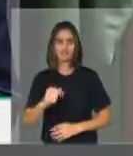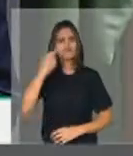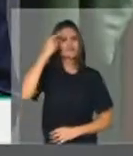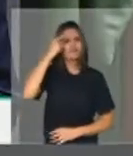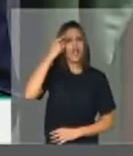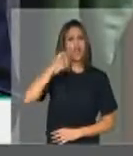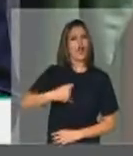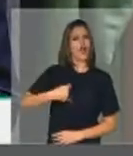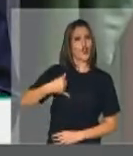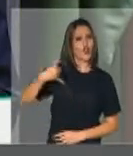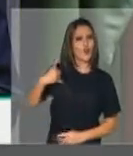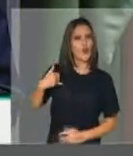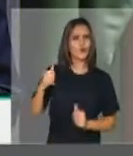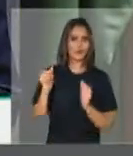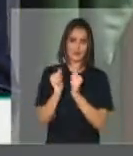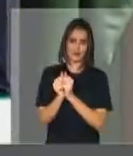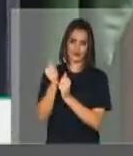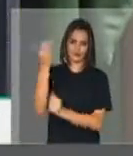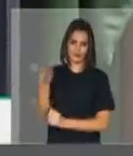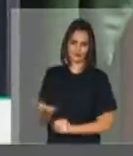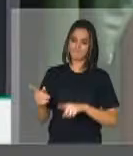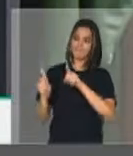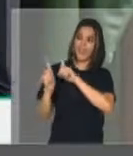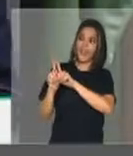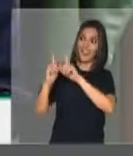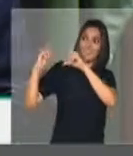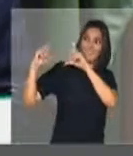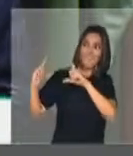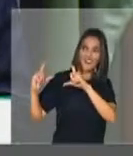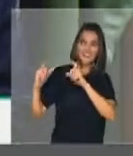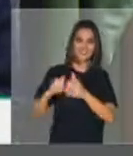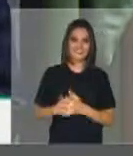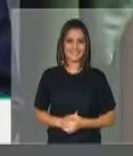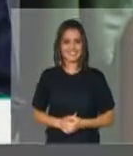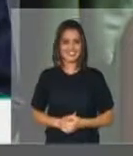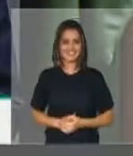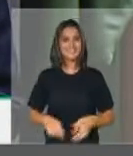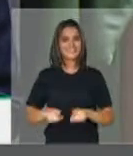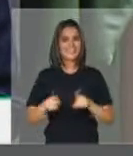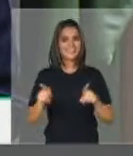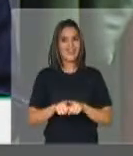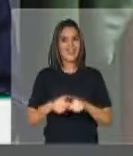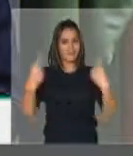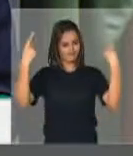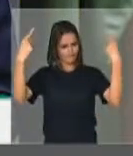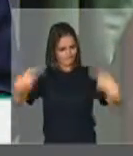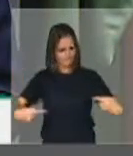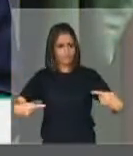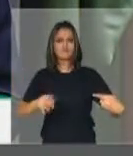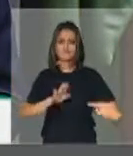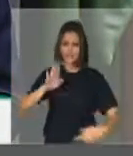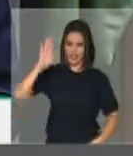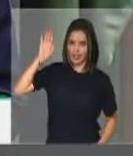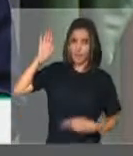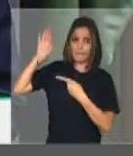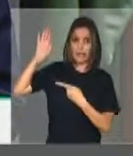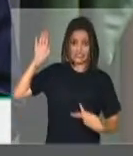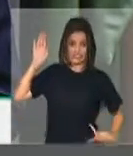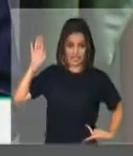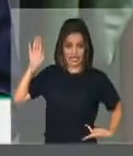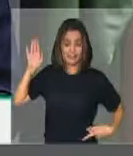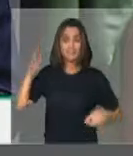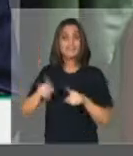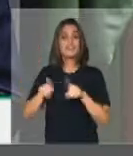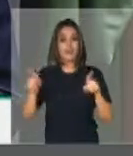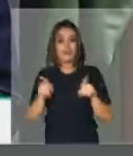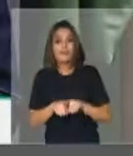de aparecer ao seu lado? Quantas vezes disputei não só a presidência, mas prêmios à